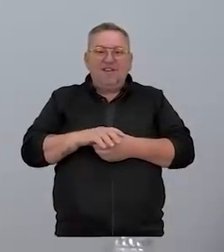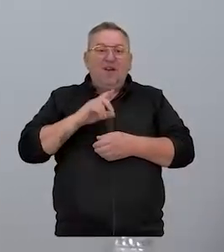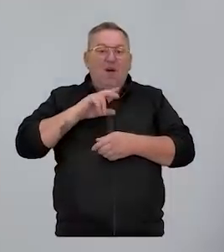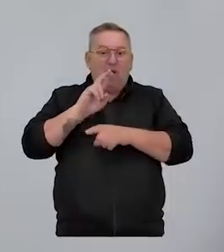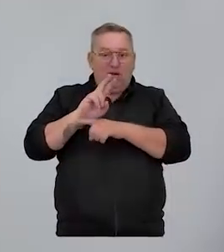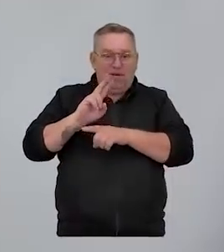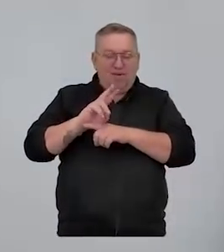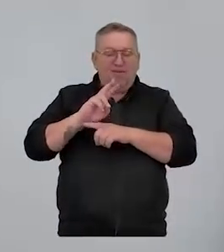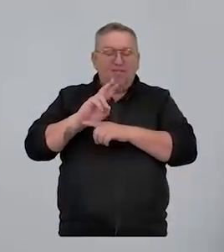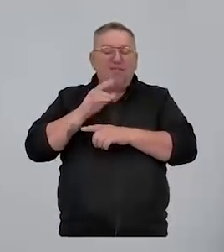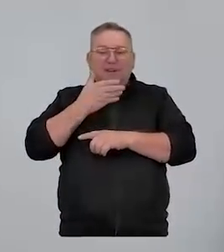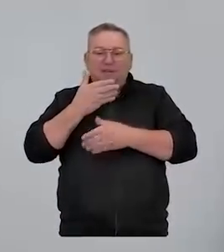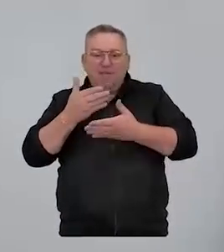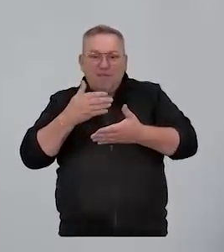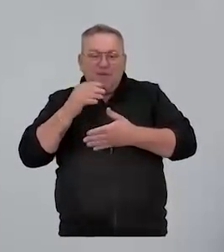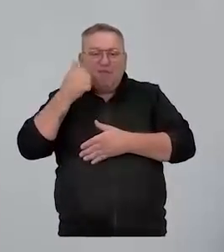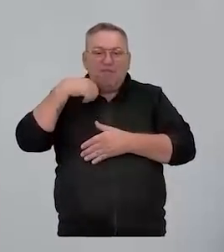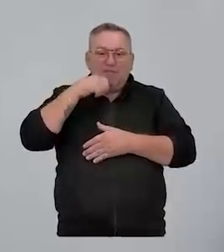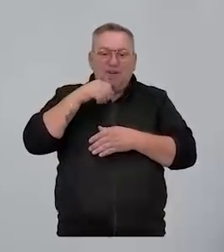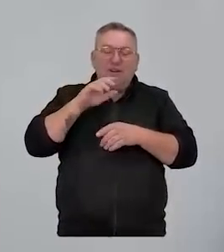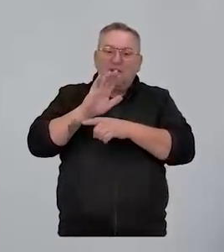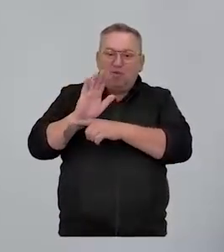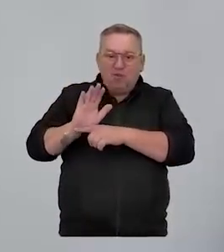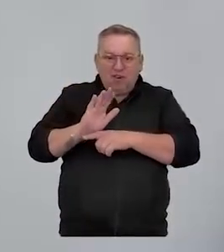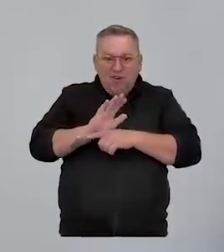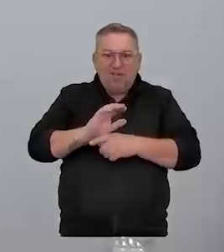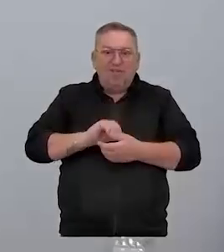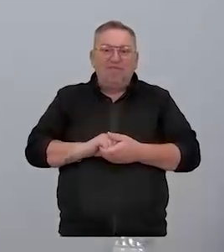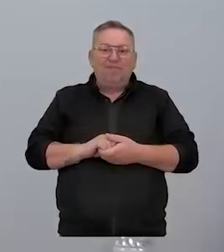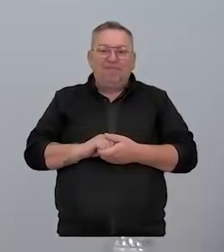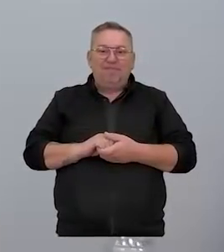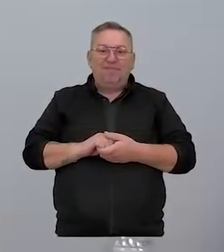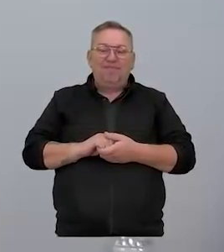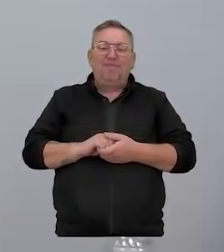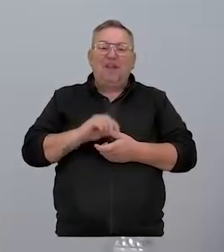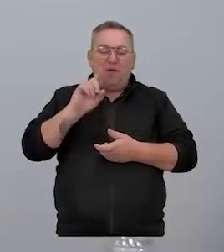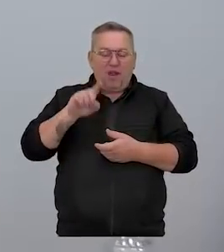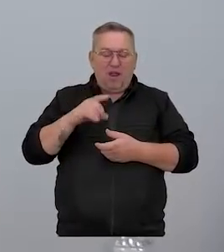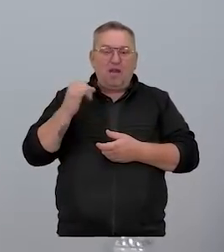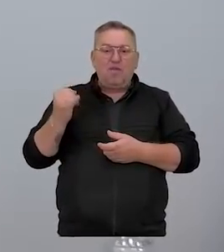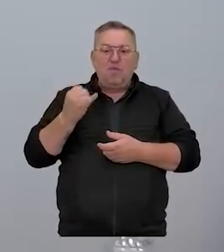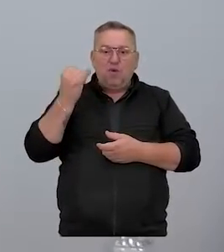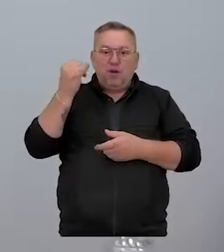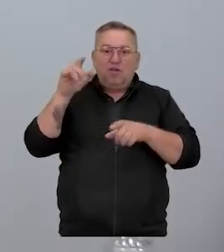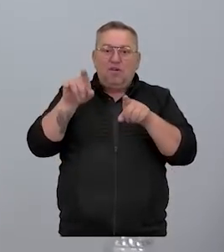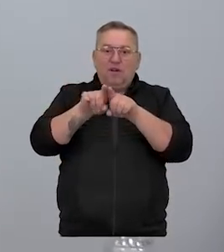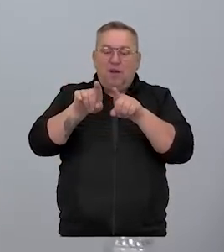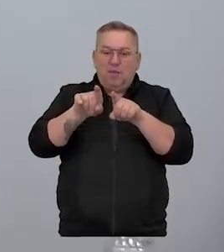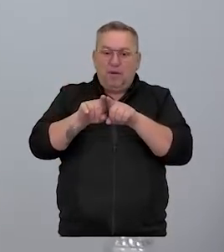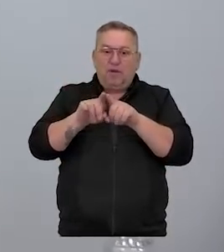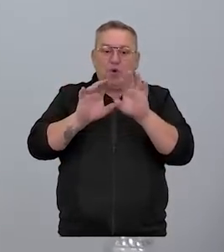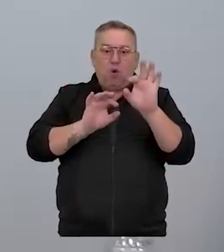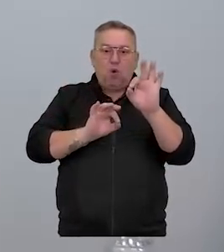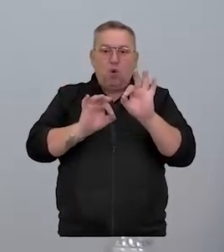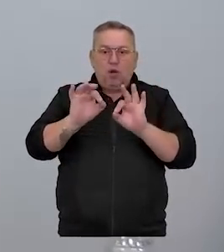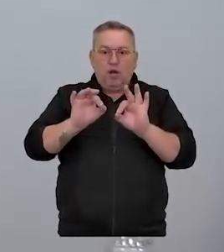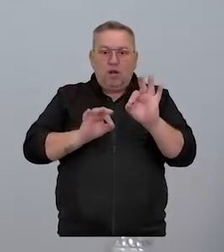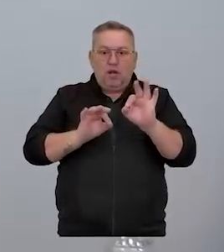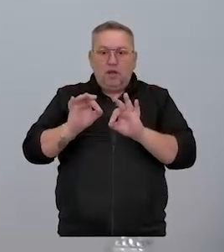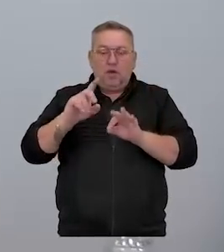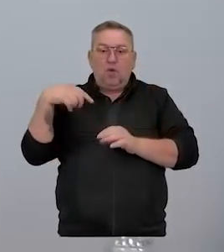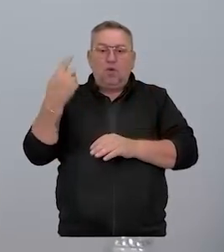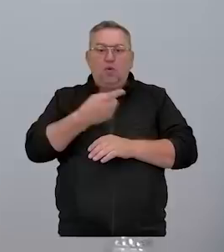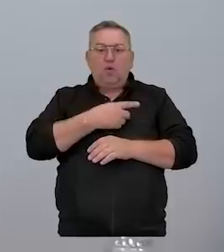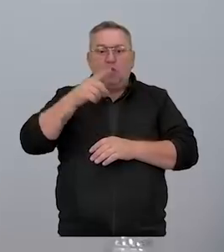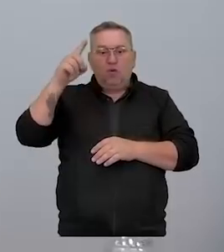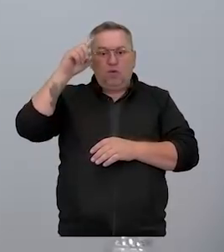Ó, mães, para vocês, ajudando a mãe. Então, é super importante, sim, termos aí a organização do nosso dia a